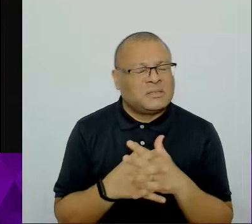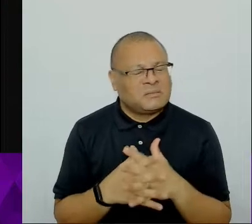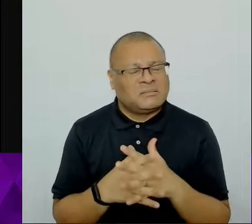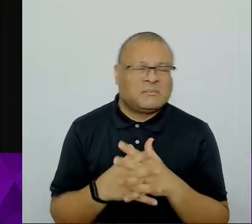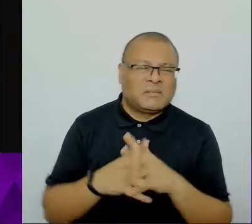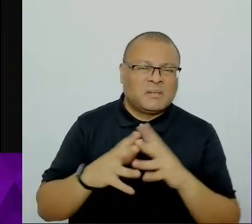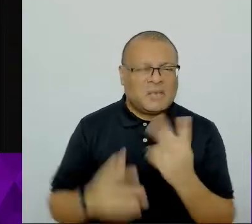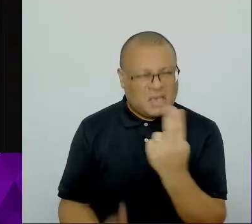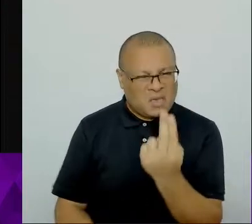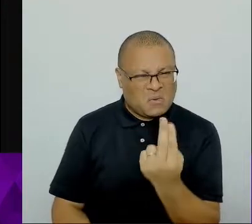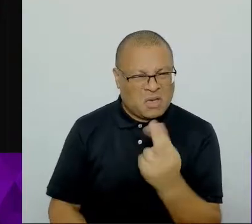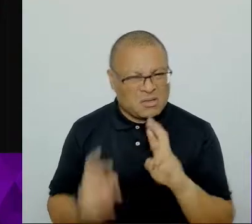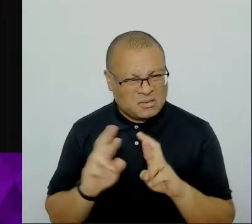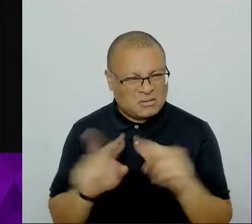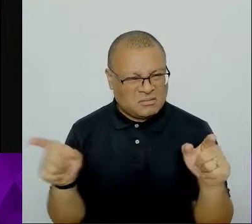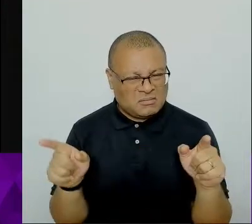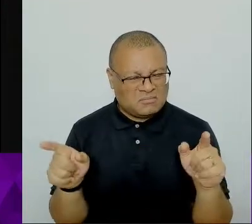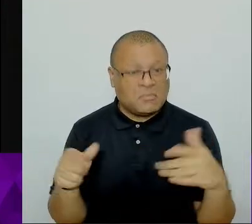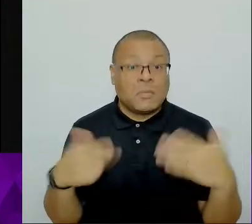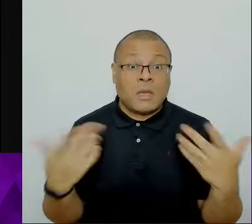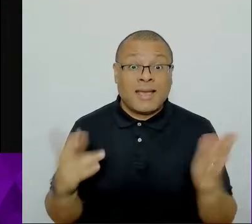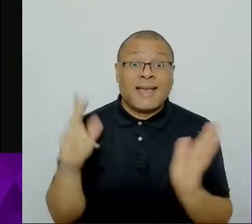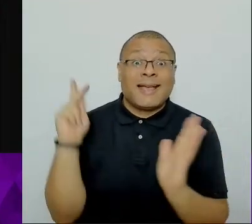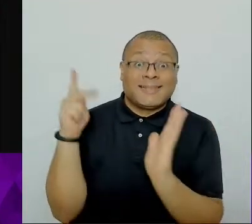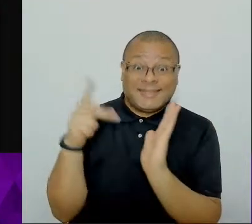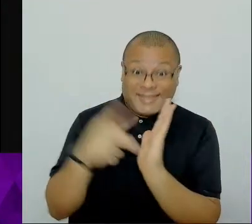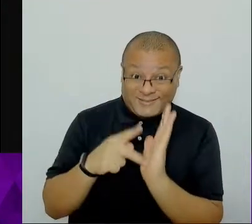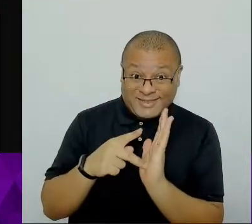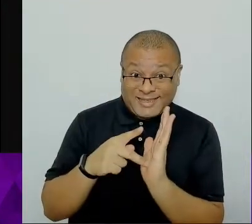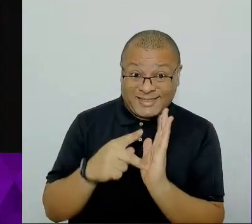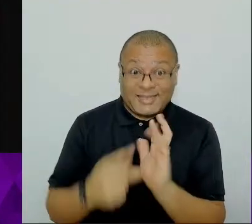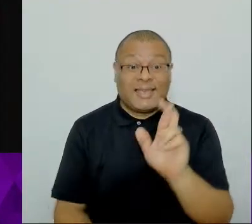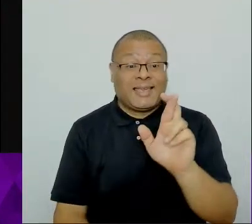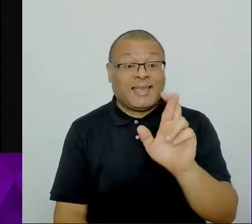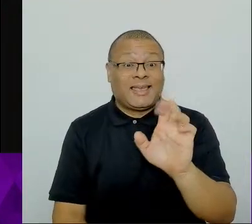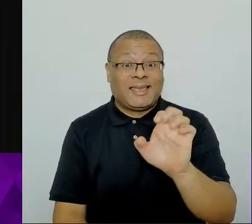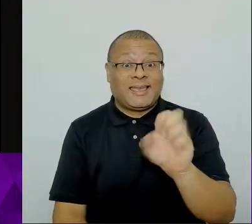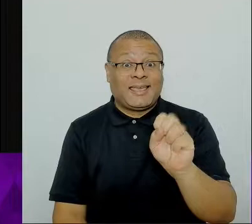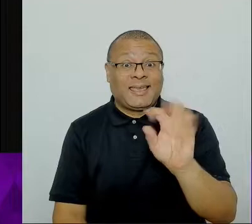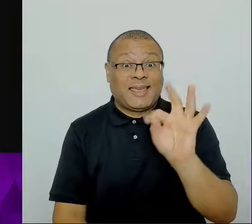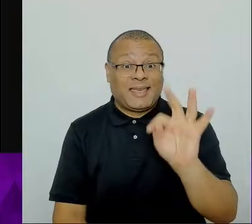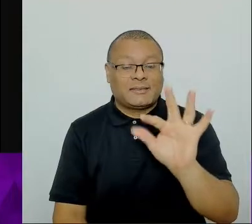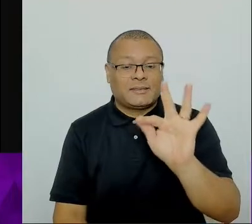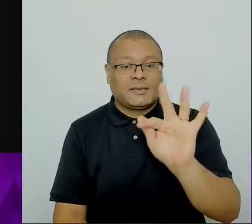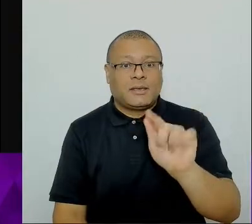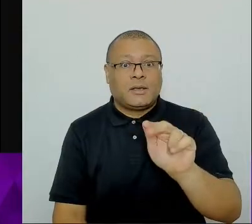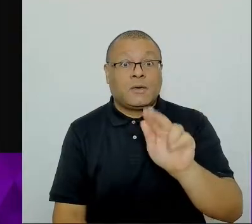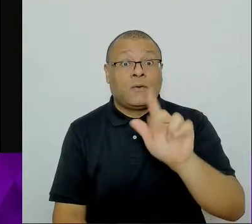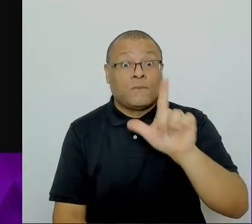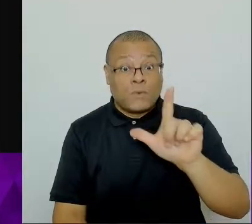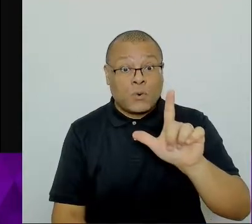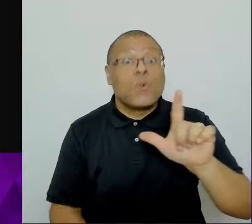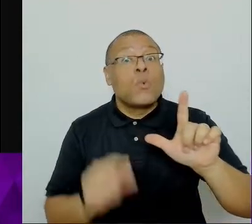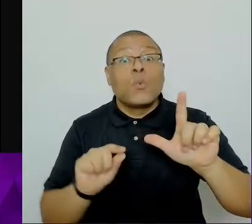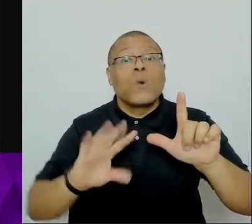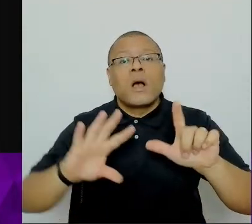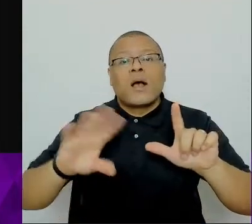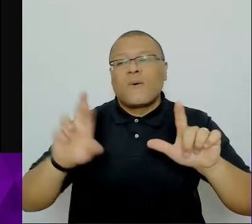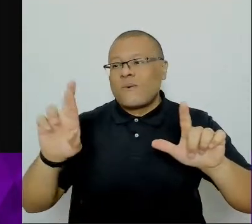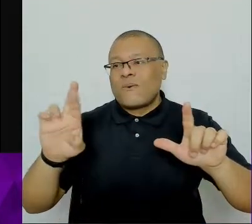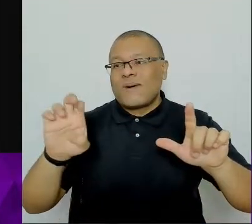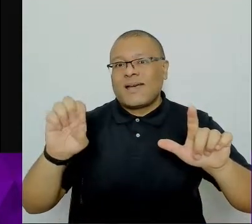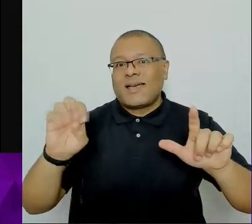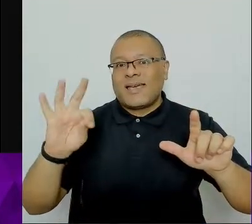são iguais ou se eles são diferentes, mas na verdade, RESTful é a ação de implementar REST. Então, se sua API